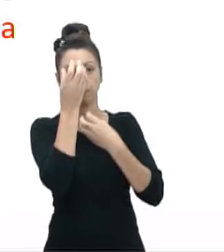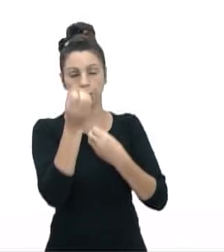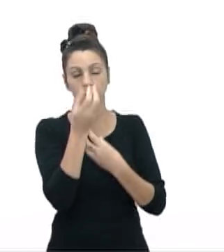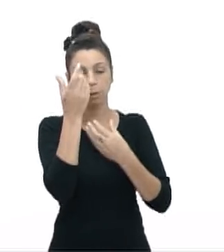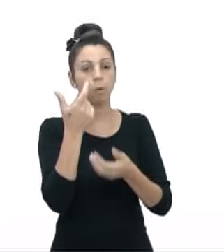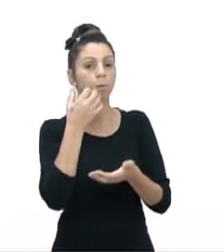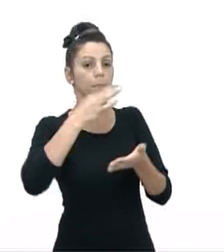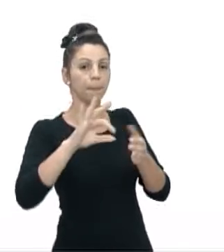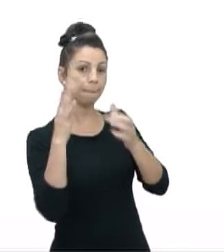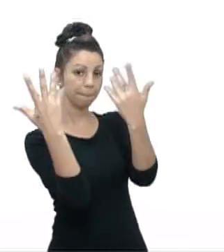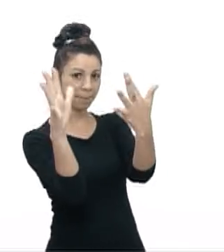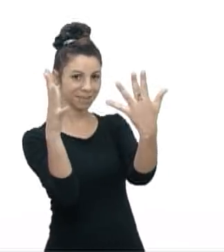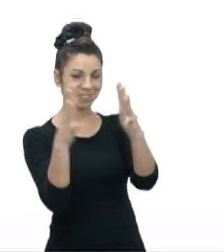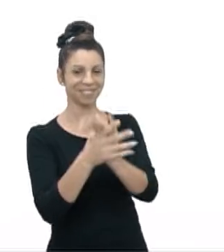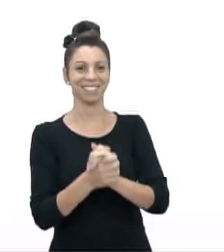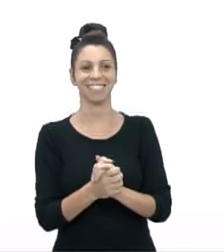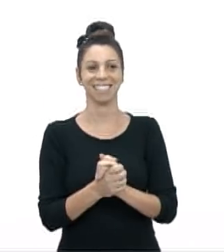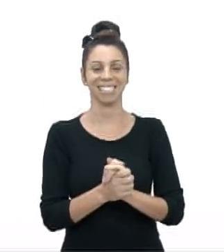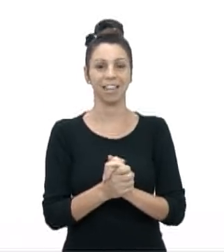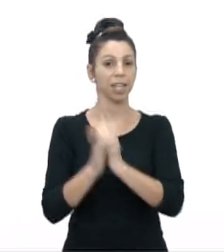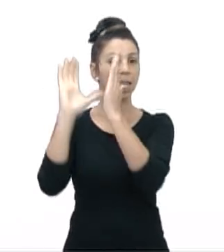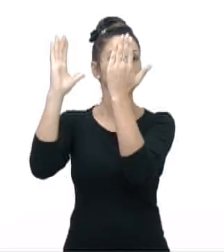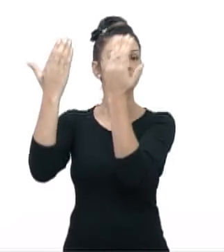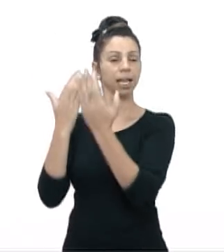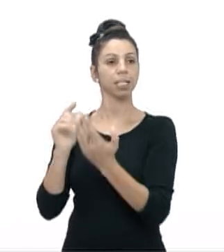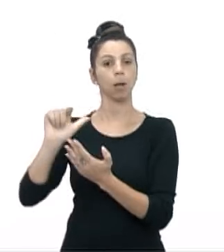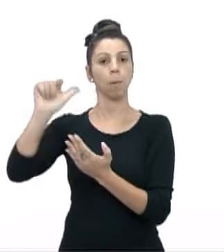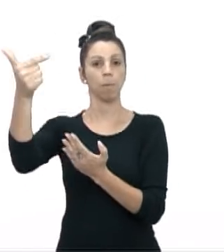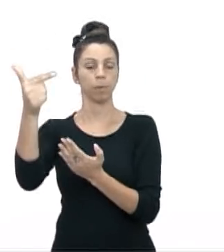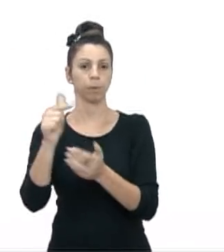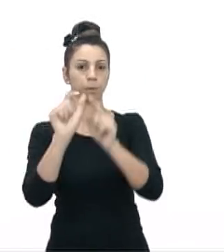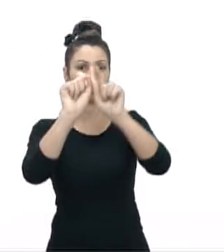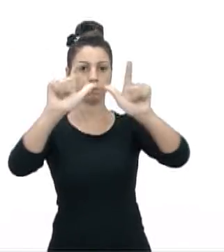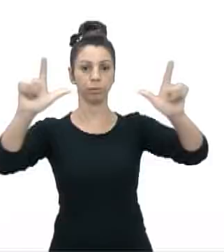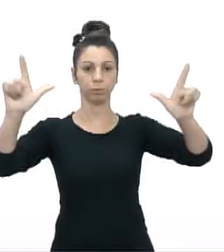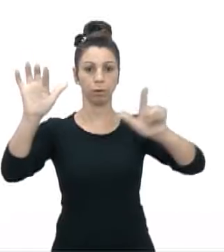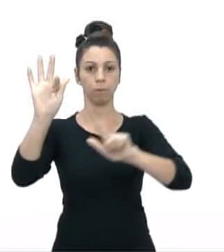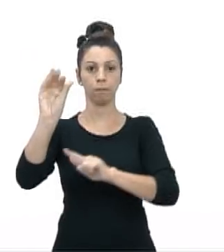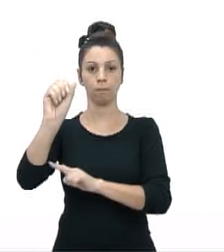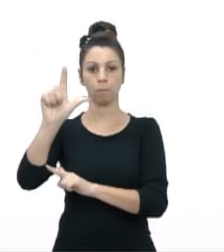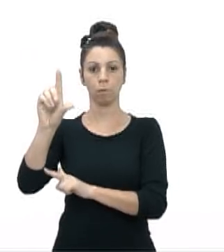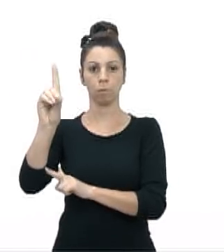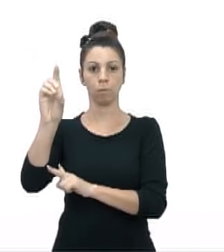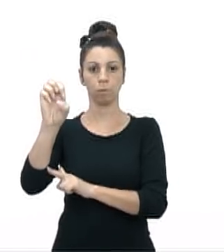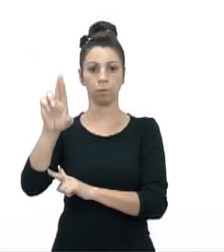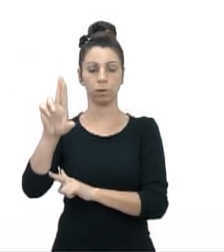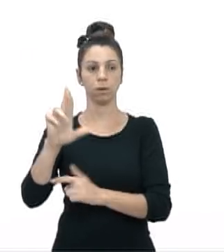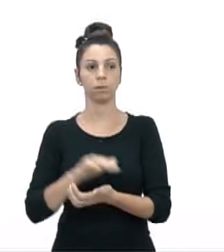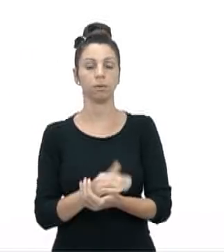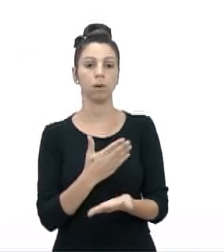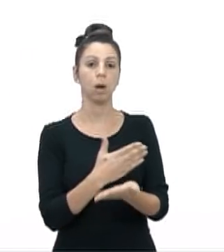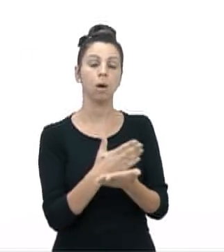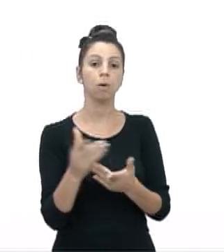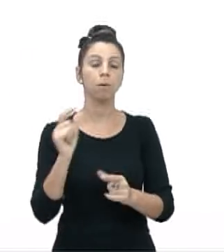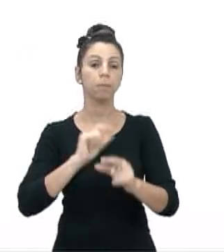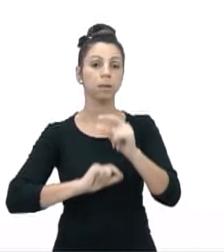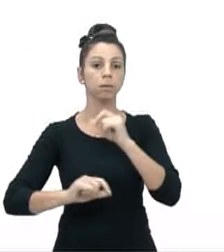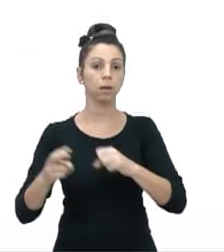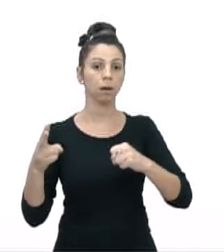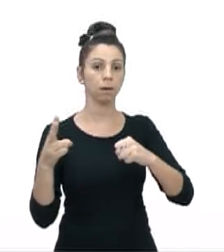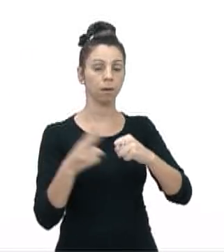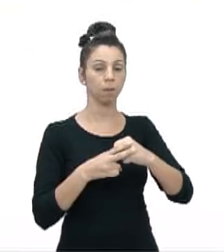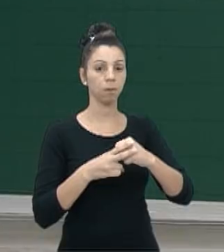questão. Parabéns, certo? Vamos analisar mais um folder. Olha esse aqui agora, começa com um verbo no